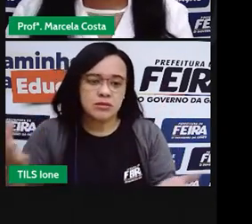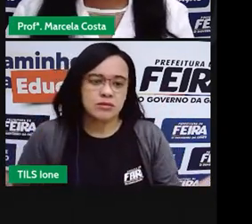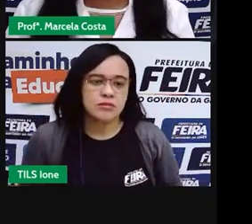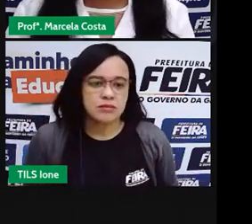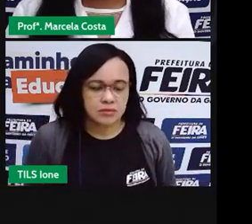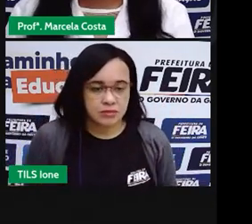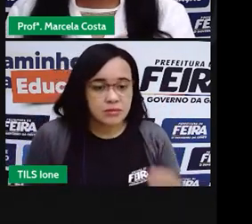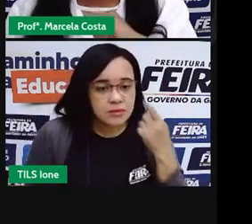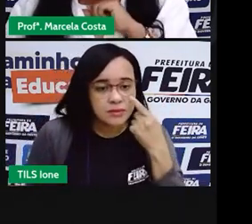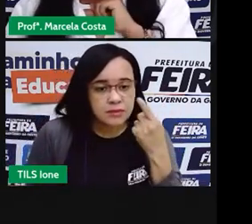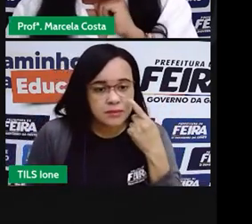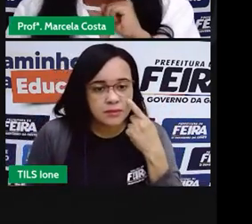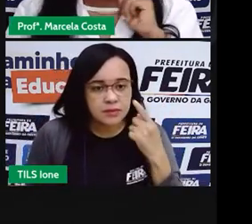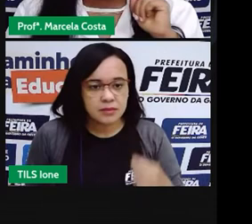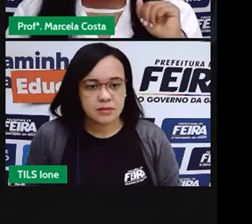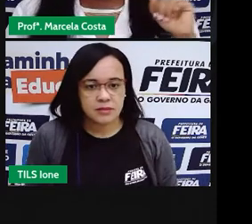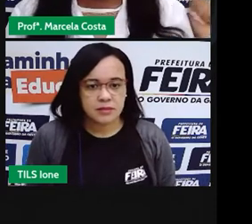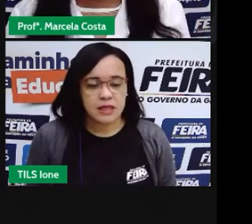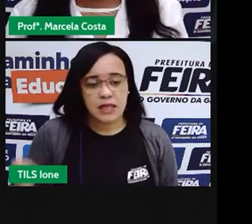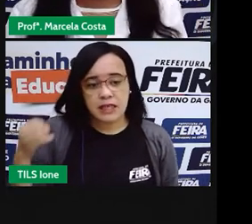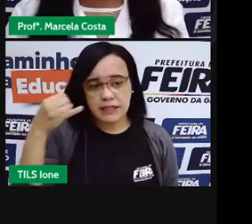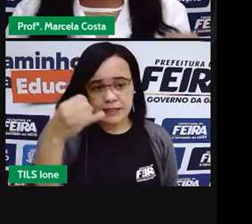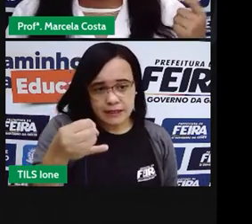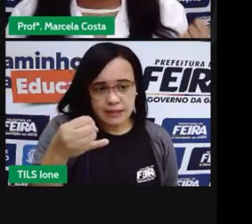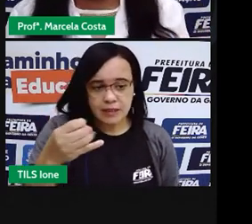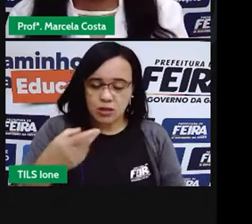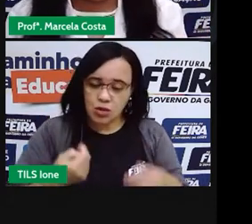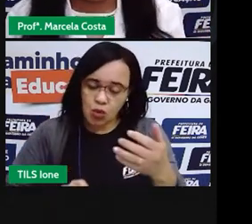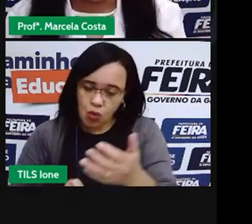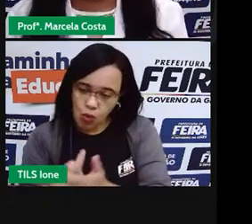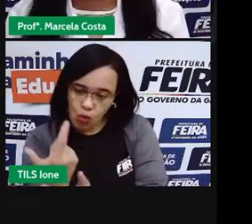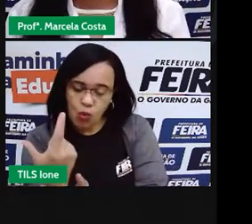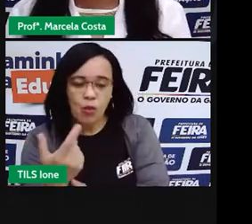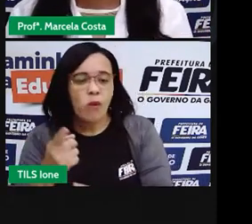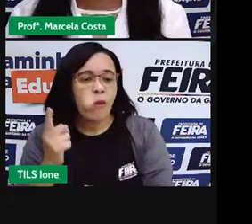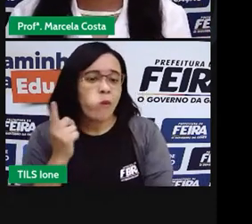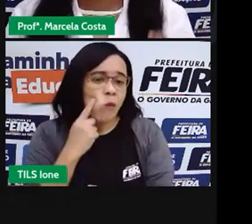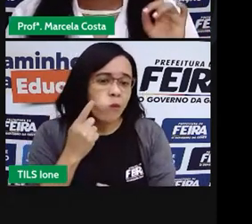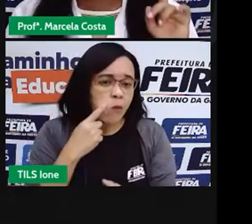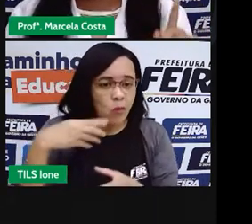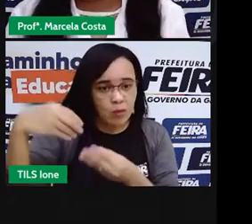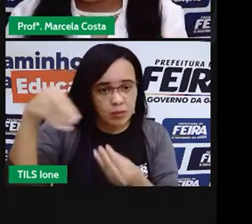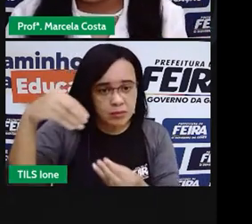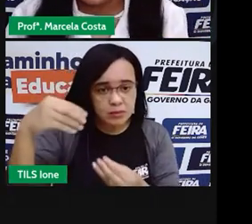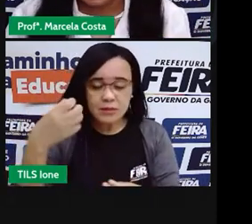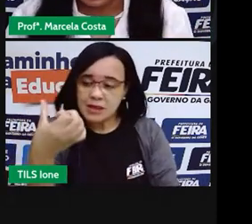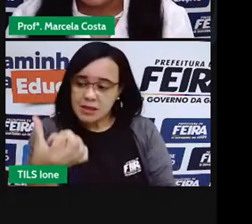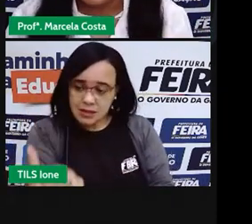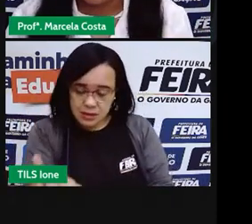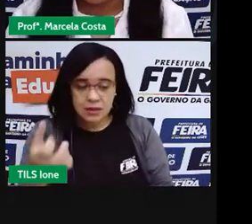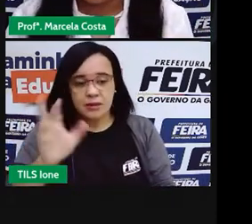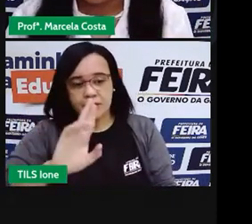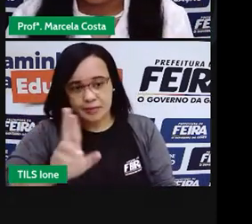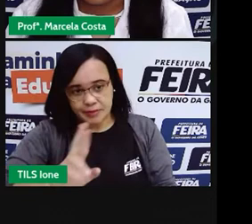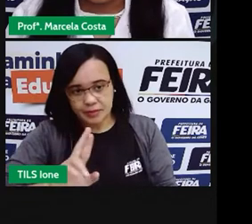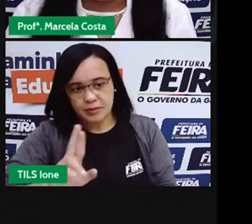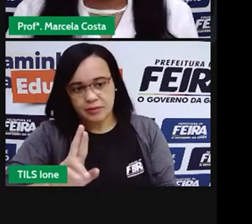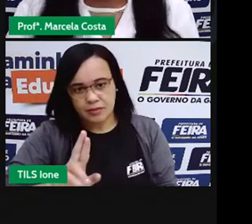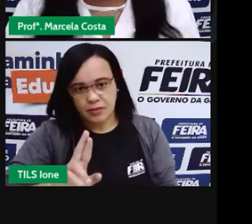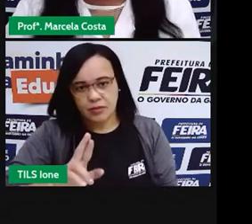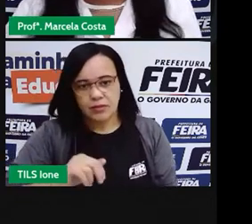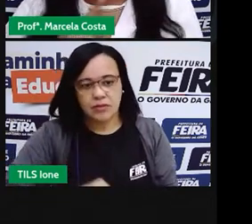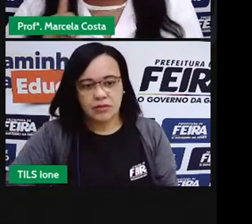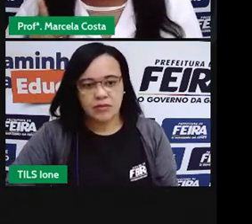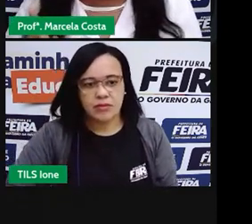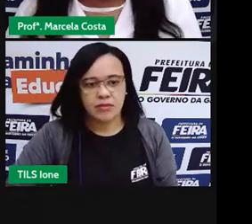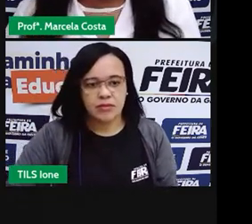Então, se ele quer comprar um produto, que é o pacote de bala, que custa R$6,